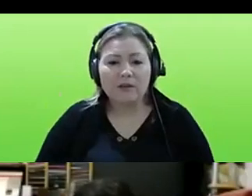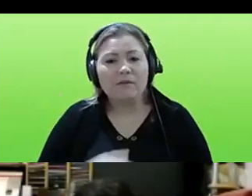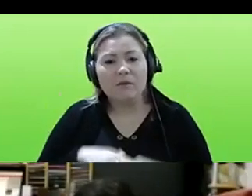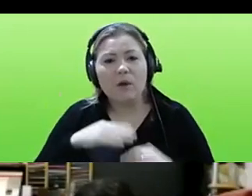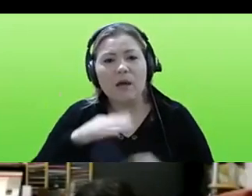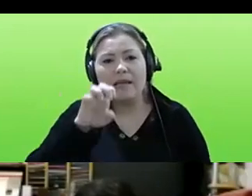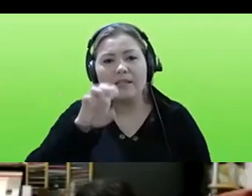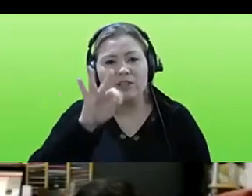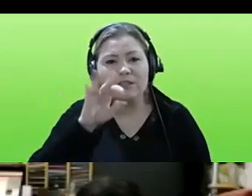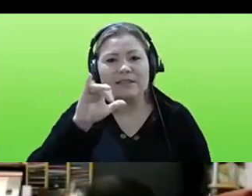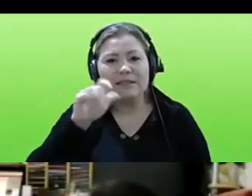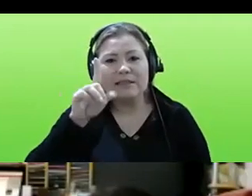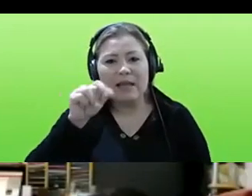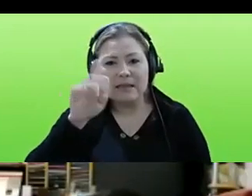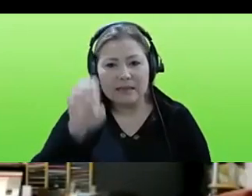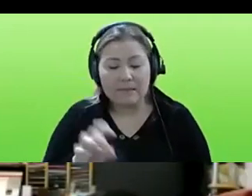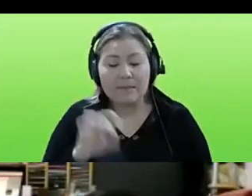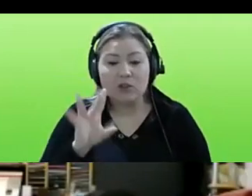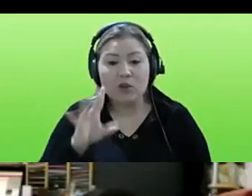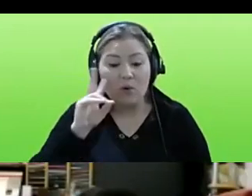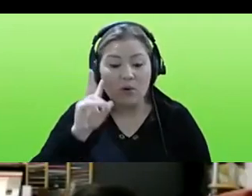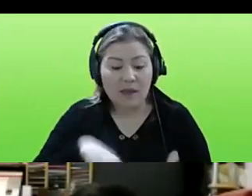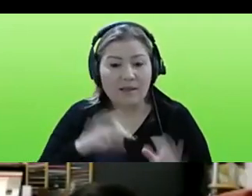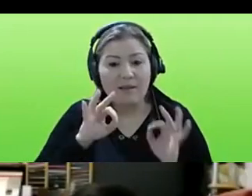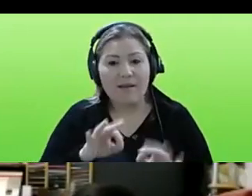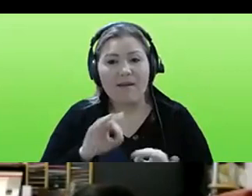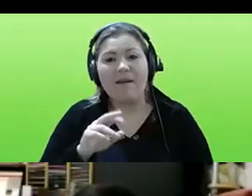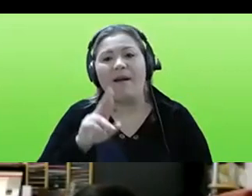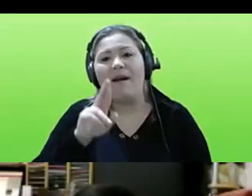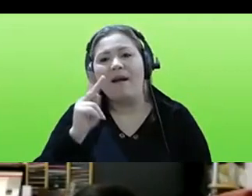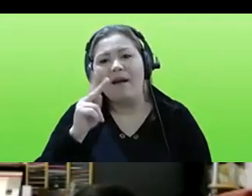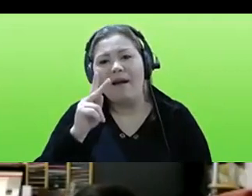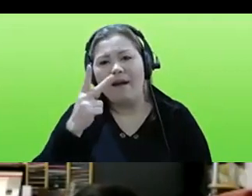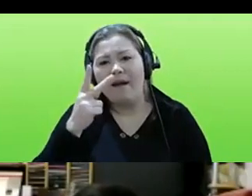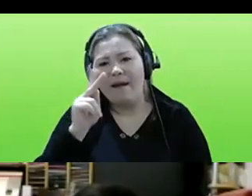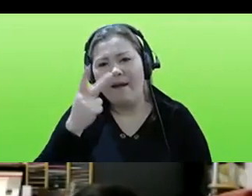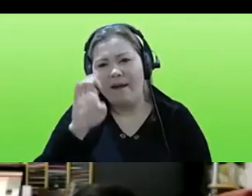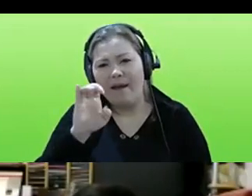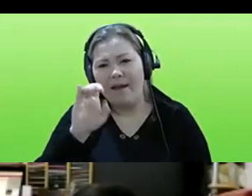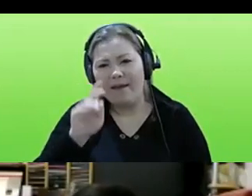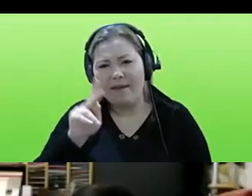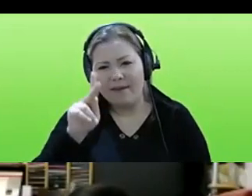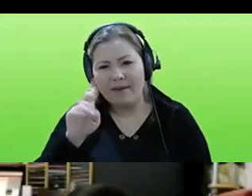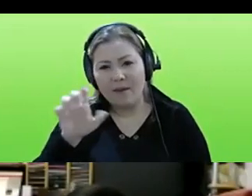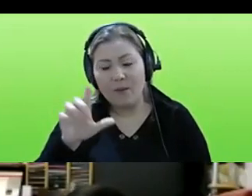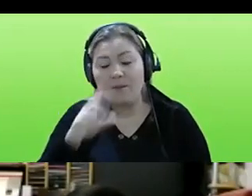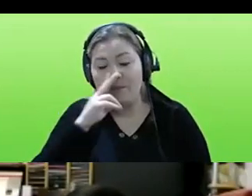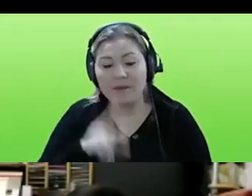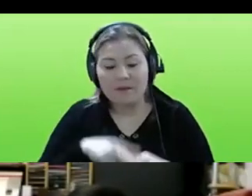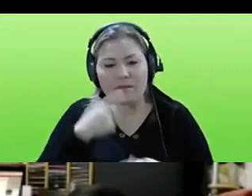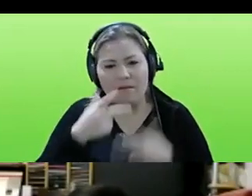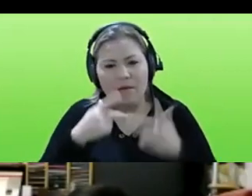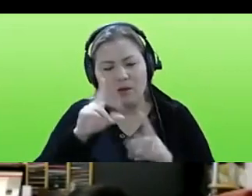eticidade. Mas somente quando você lê Hegel, e é por isso que logo no começo a gente já vai falar alguma coisa de